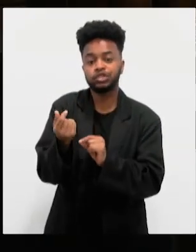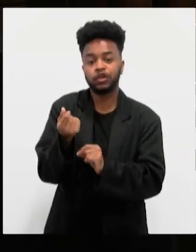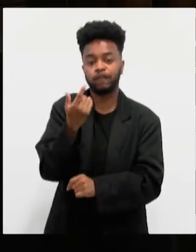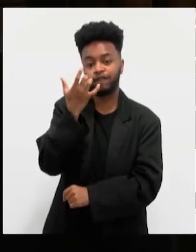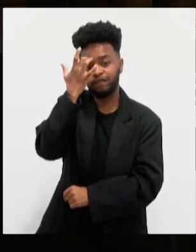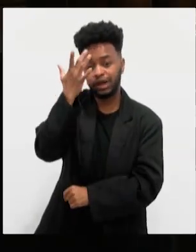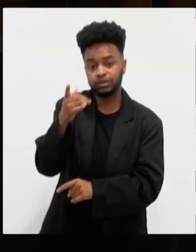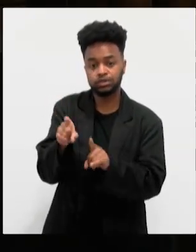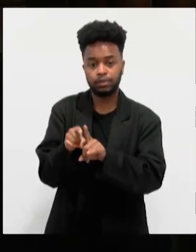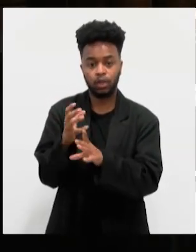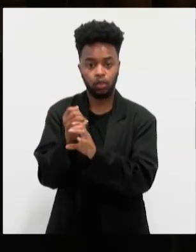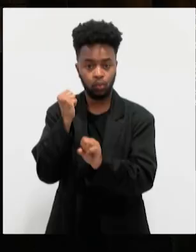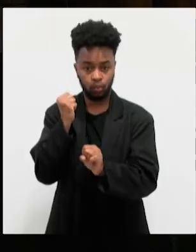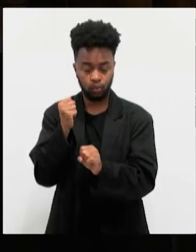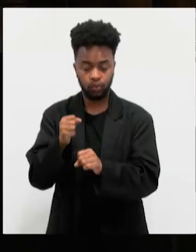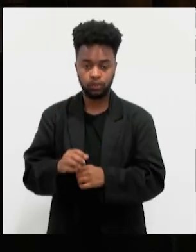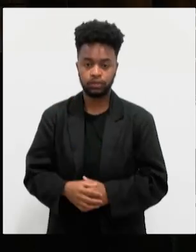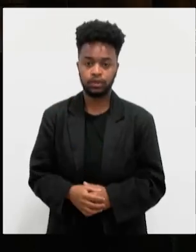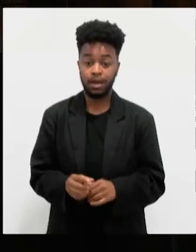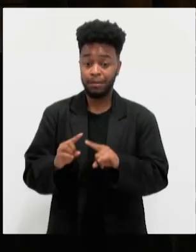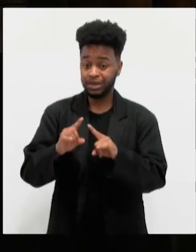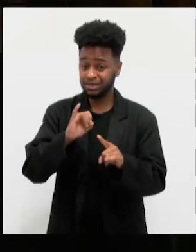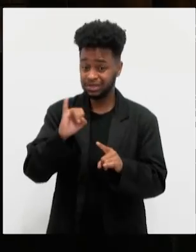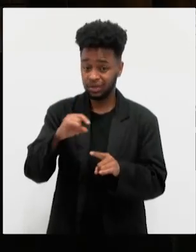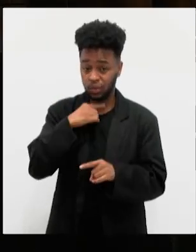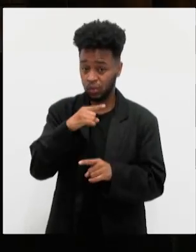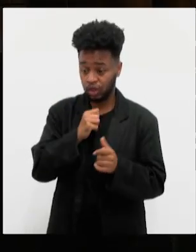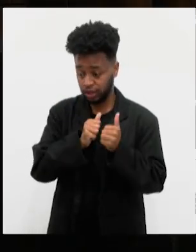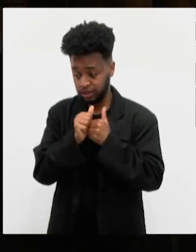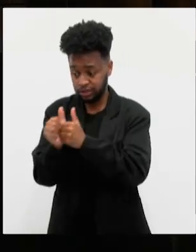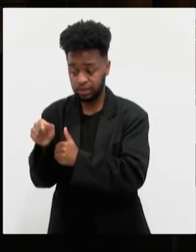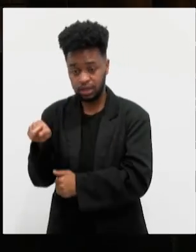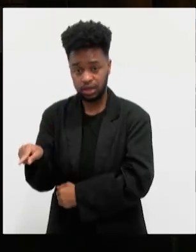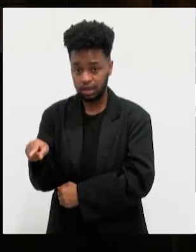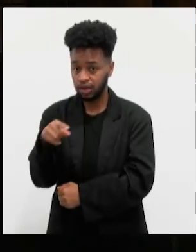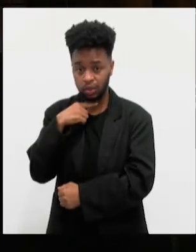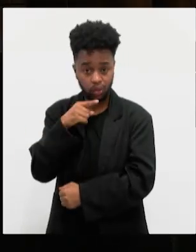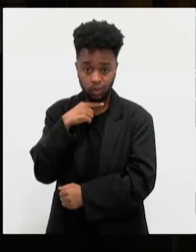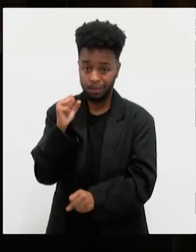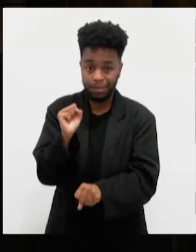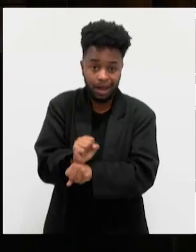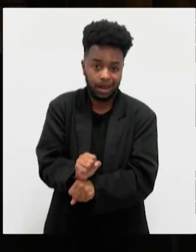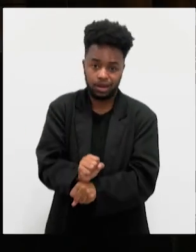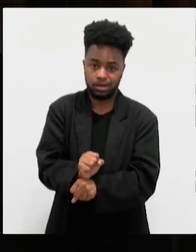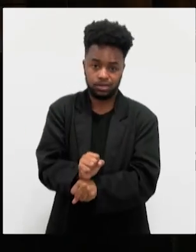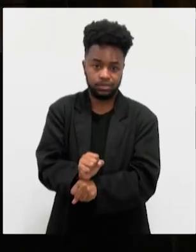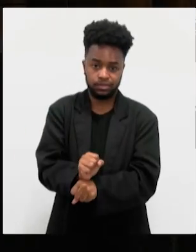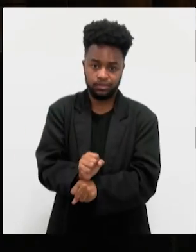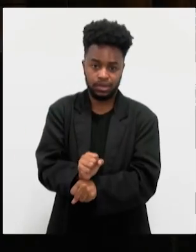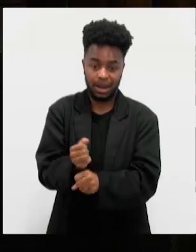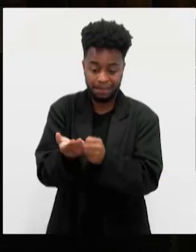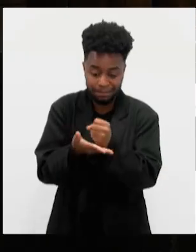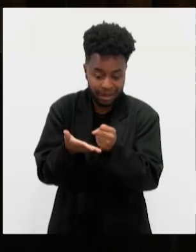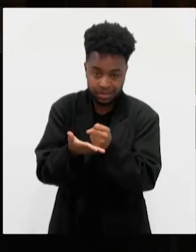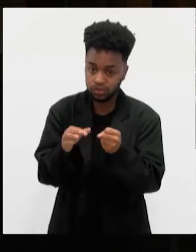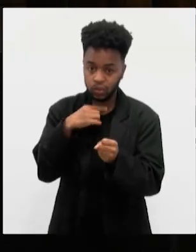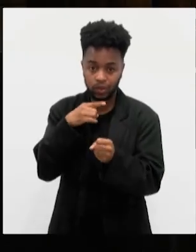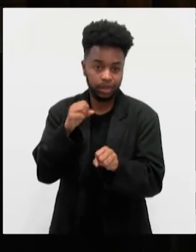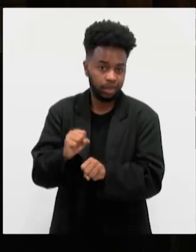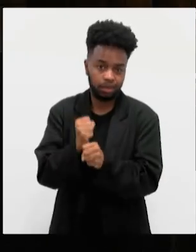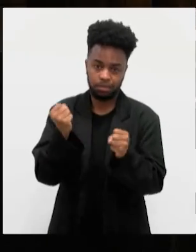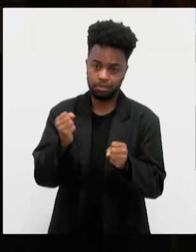o lucro, você não consegue desmantelar a base que os sustenta.